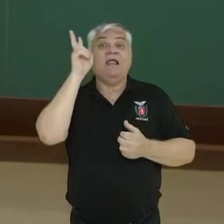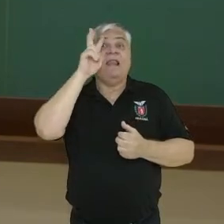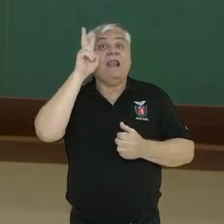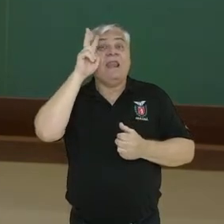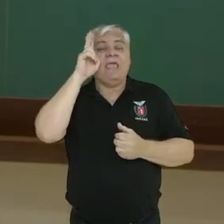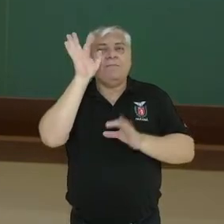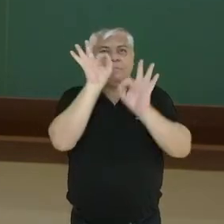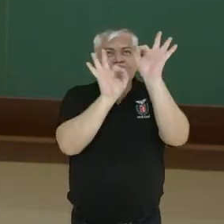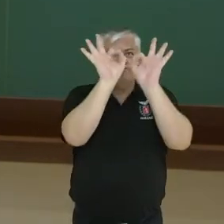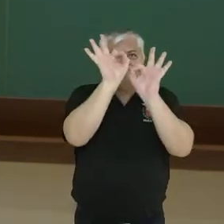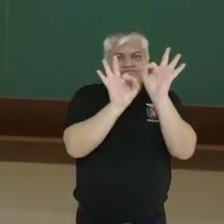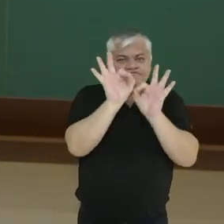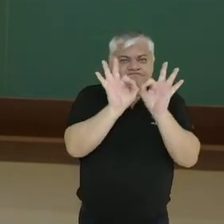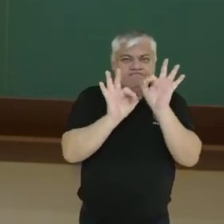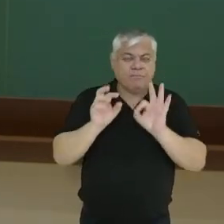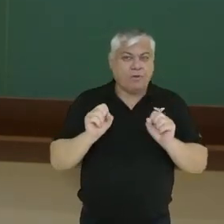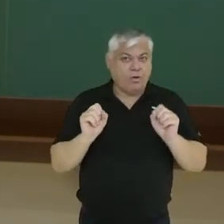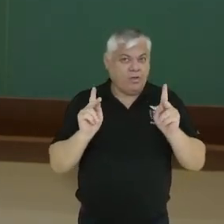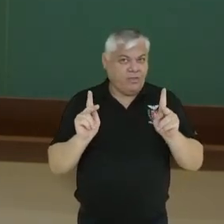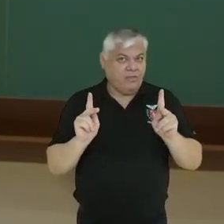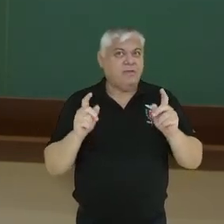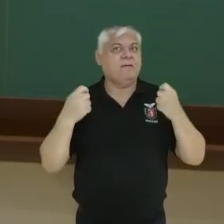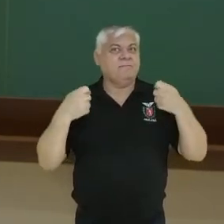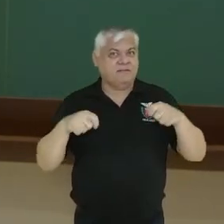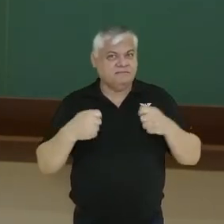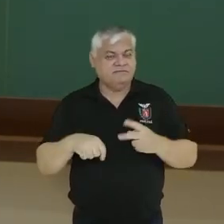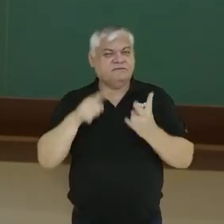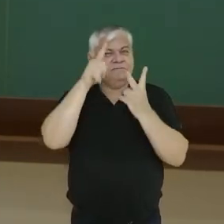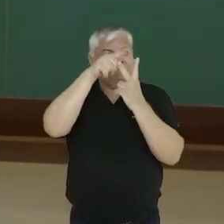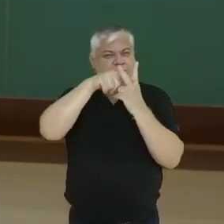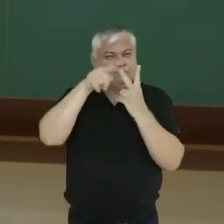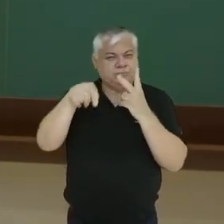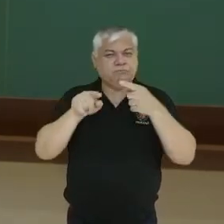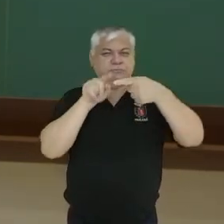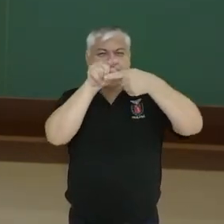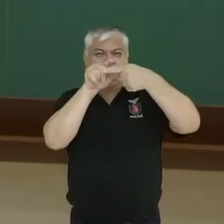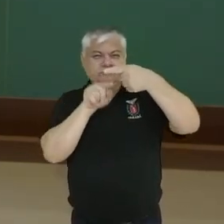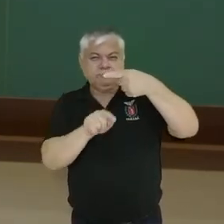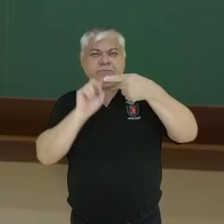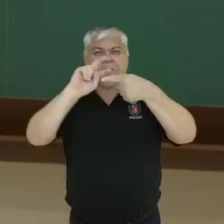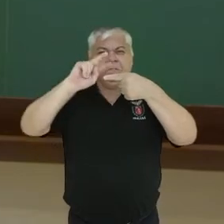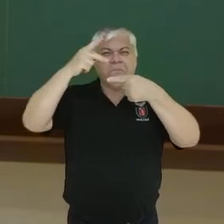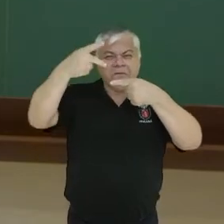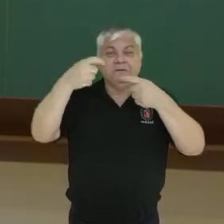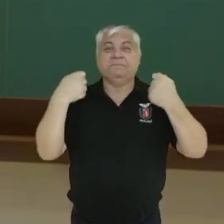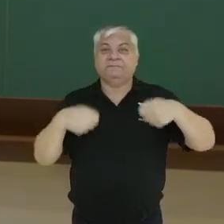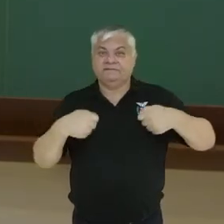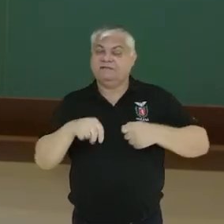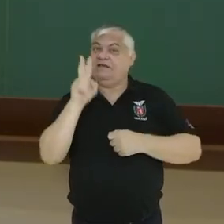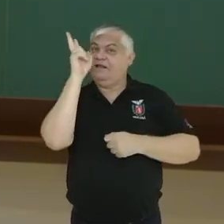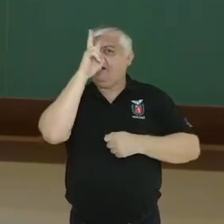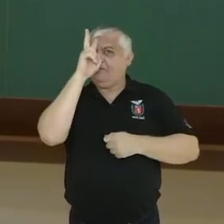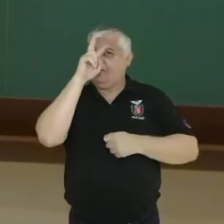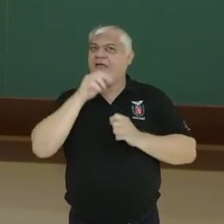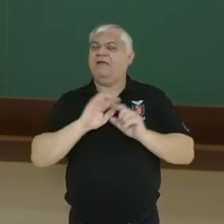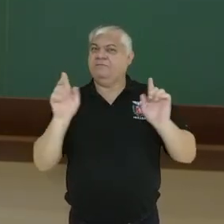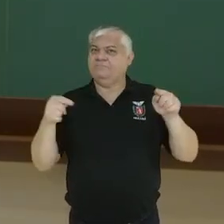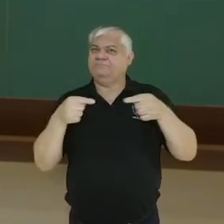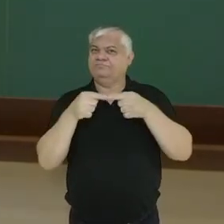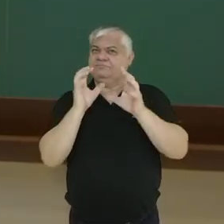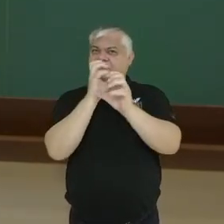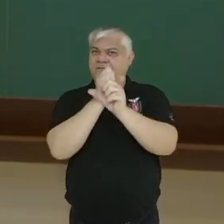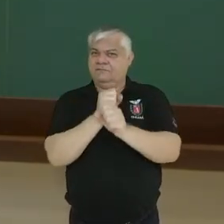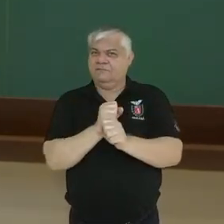continhas algébricas aqui, tá bom? Potência, raiz e mínimo e tal. Mas assim, aplicação do teorema e cálculo do